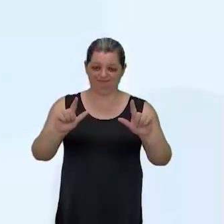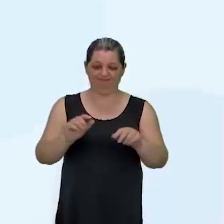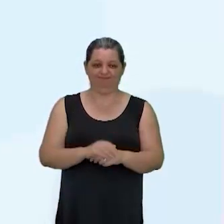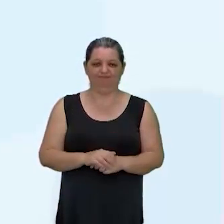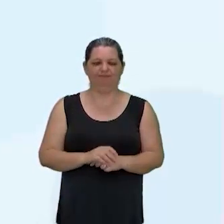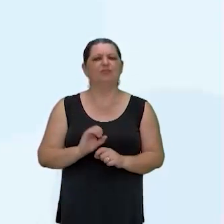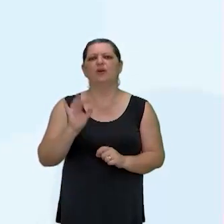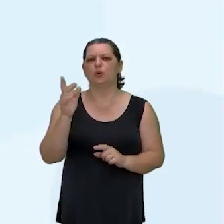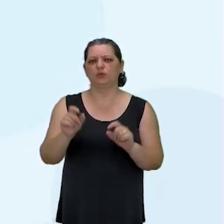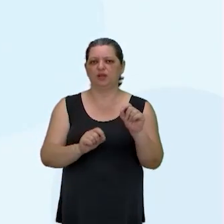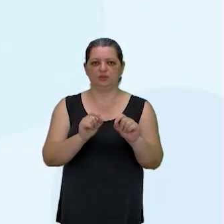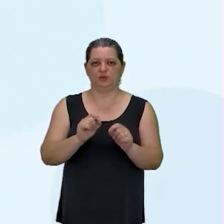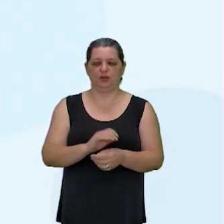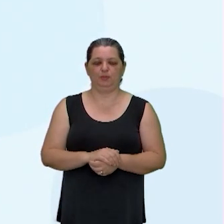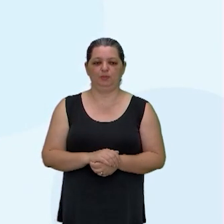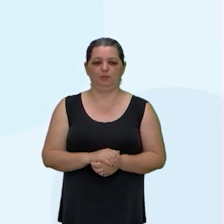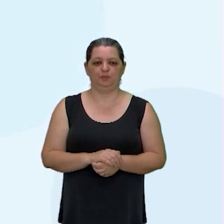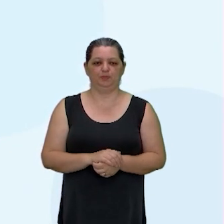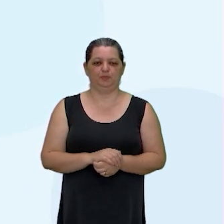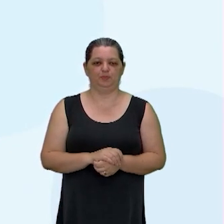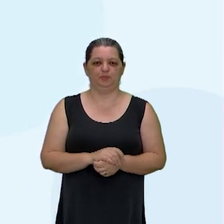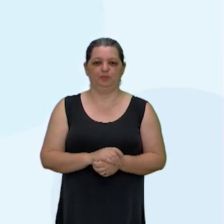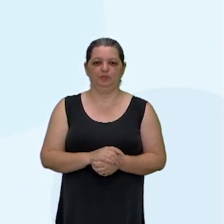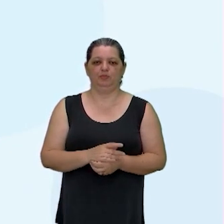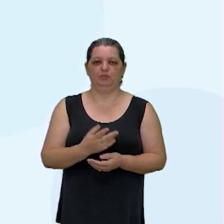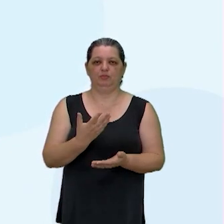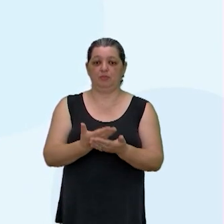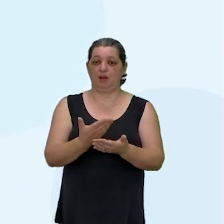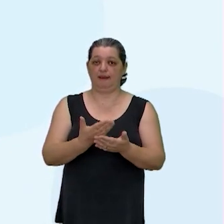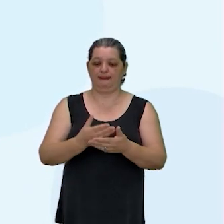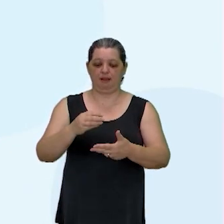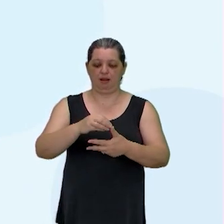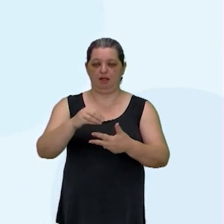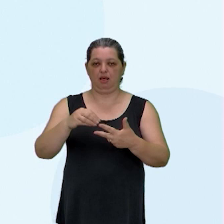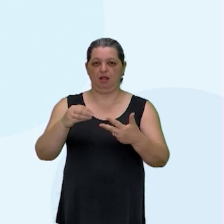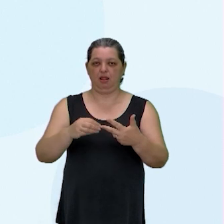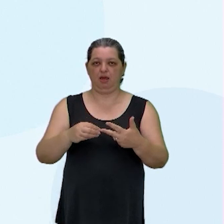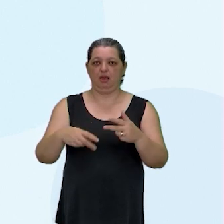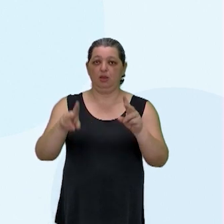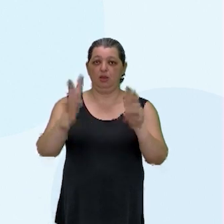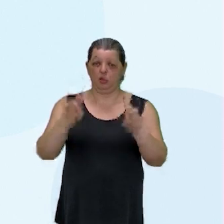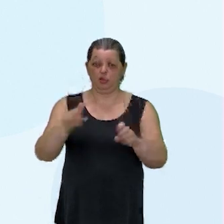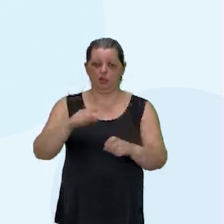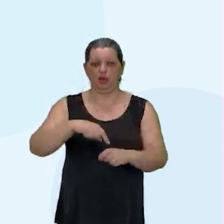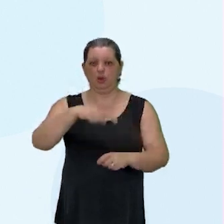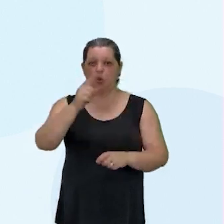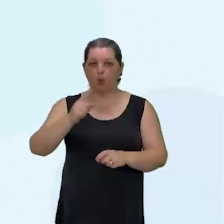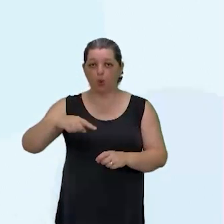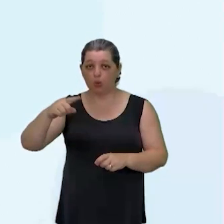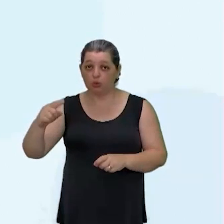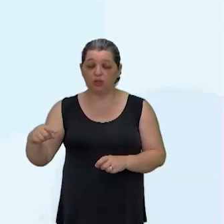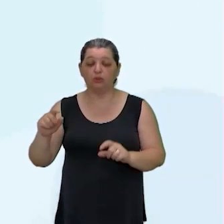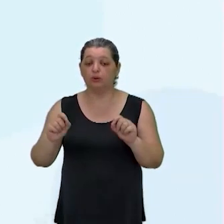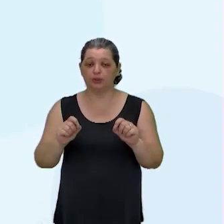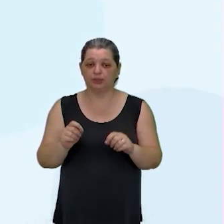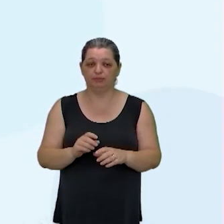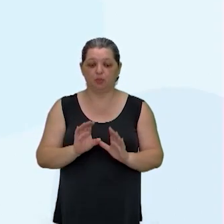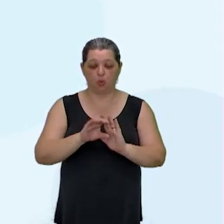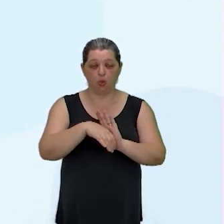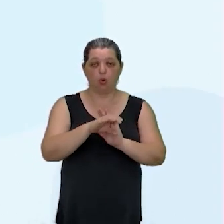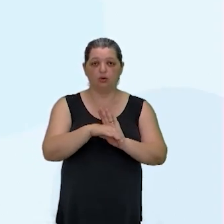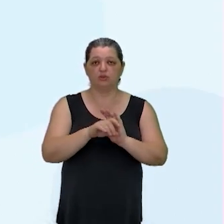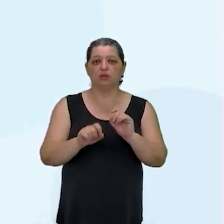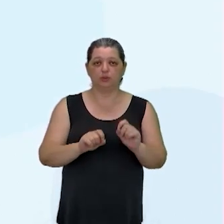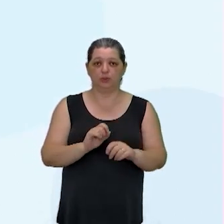que acontece pessoal para vocês aí Enem ondulatória também ali o conceito de onda